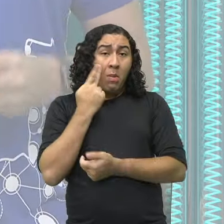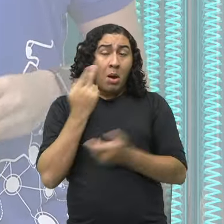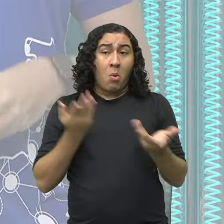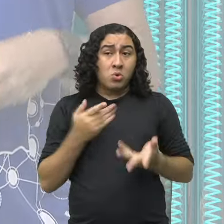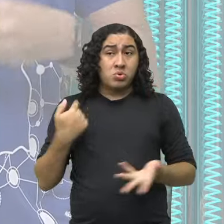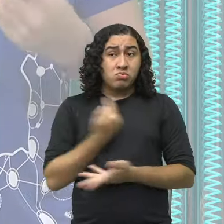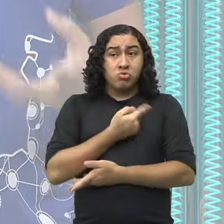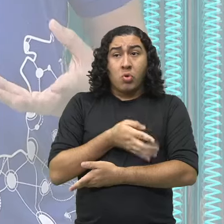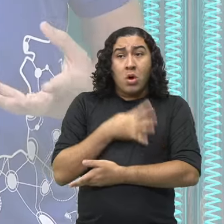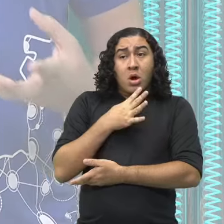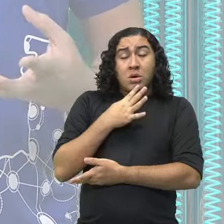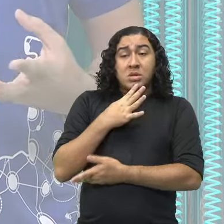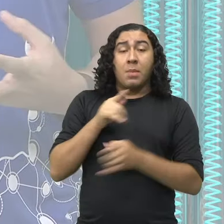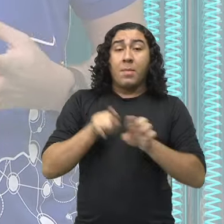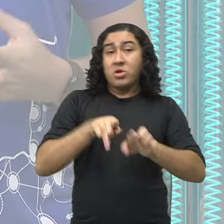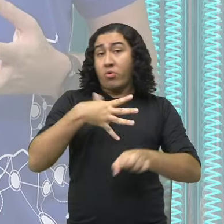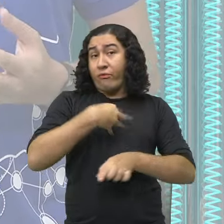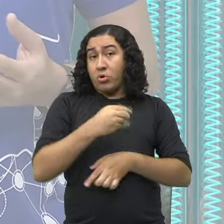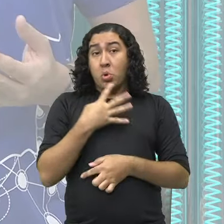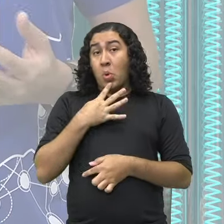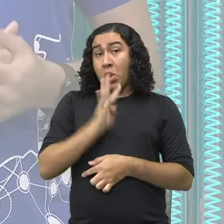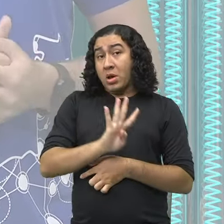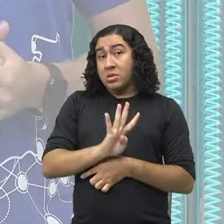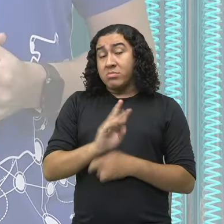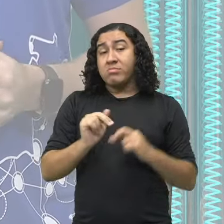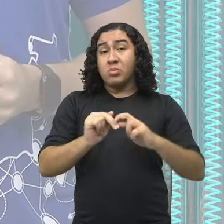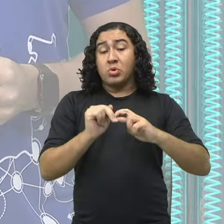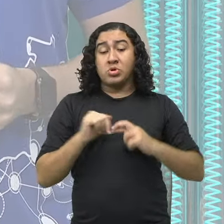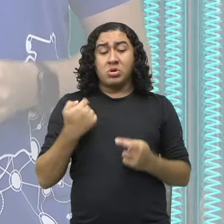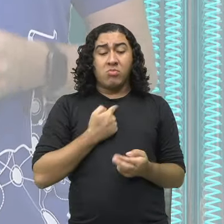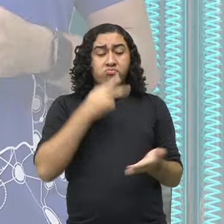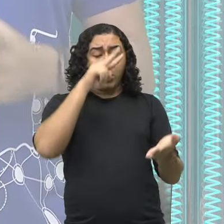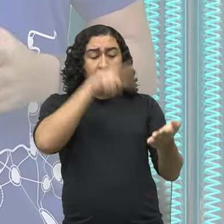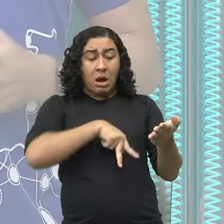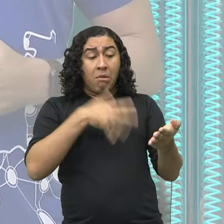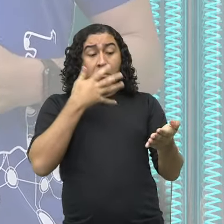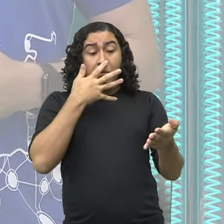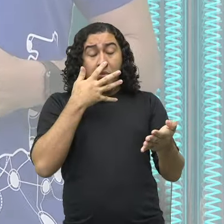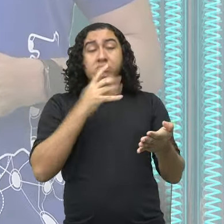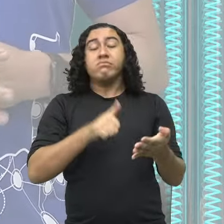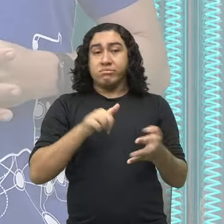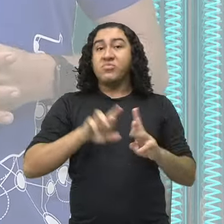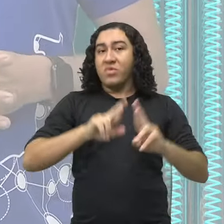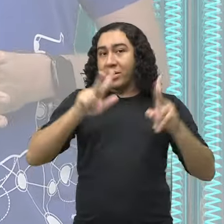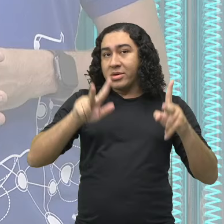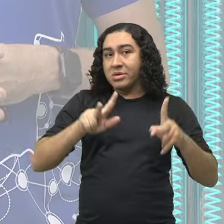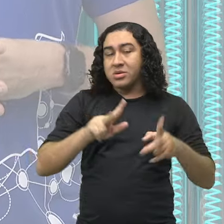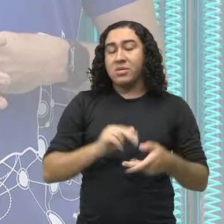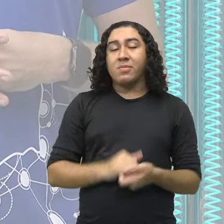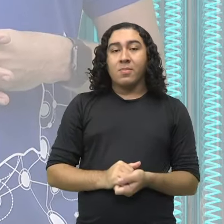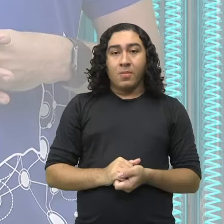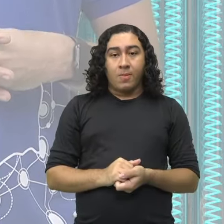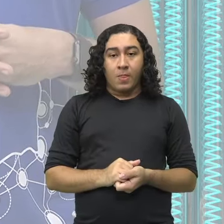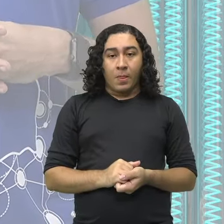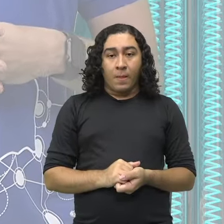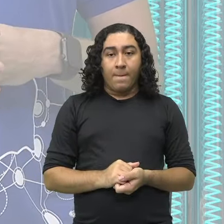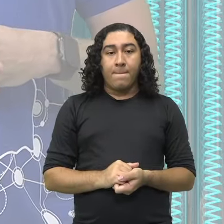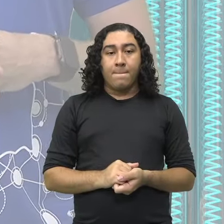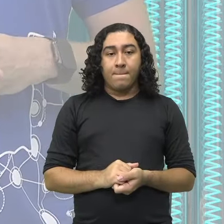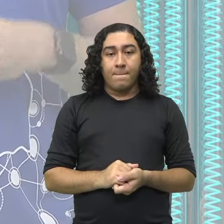gente. Então, o filho não conhece uma bola e aí a gente tem esse desfecho inusitado, né? Com